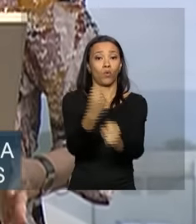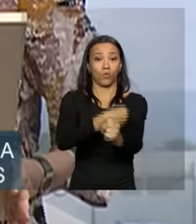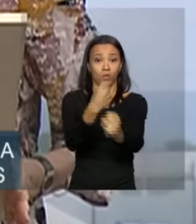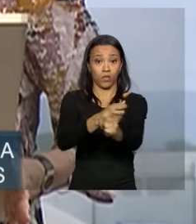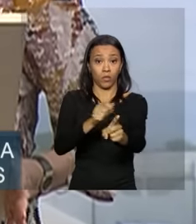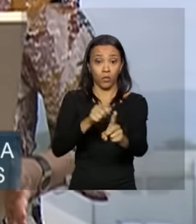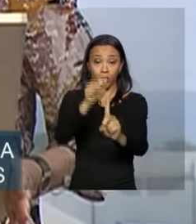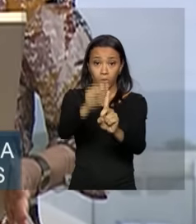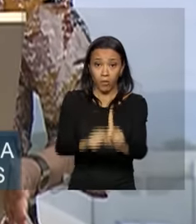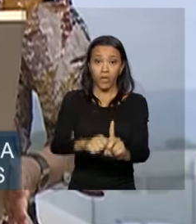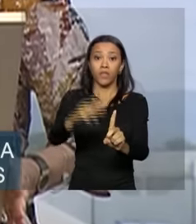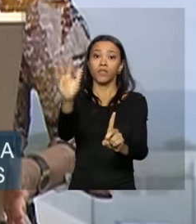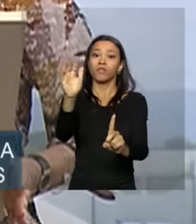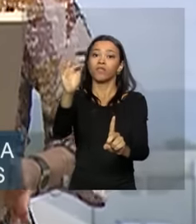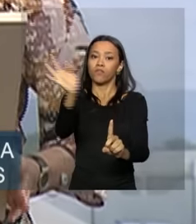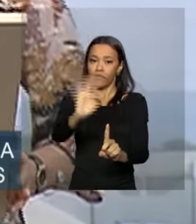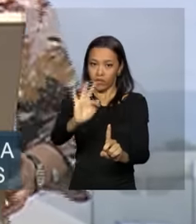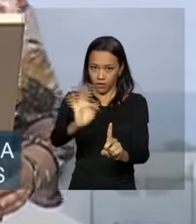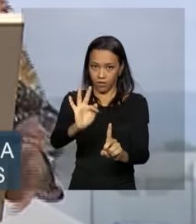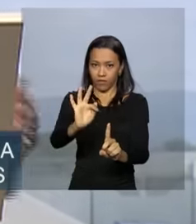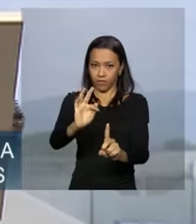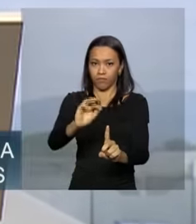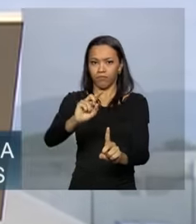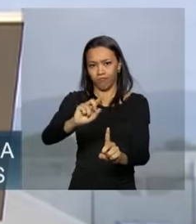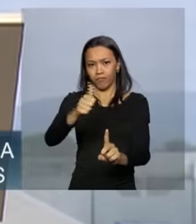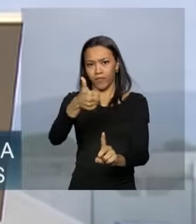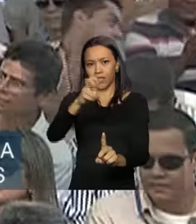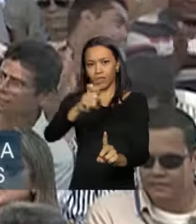na segunda metade de fevereiro.